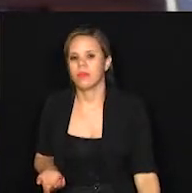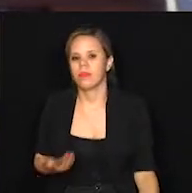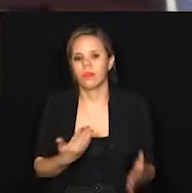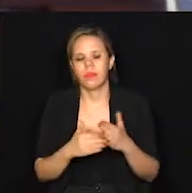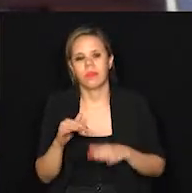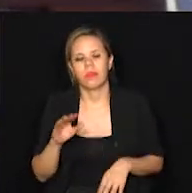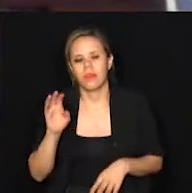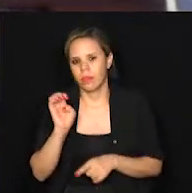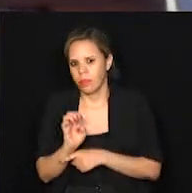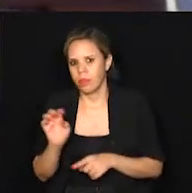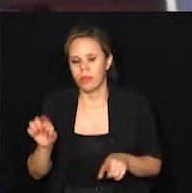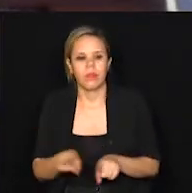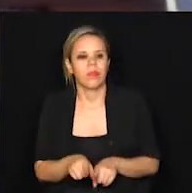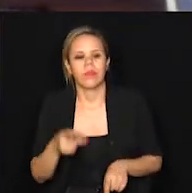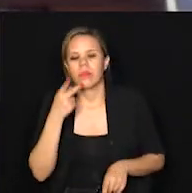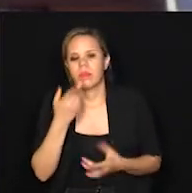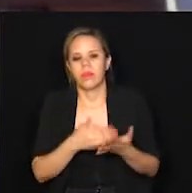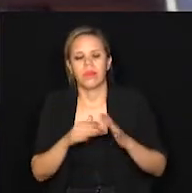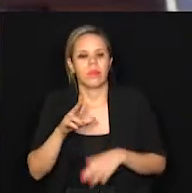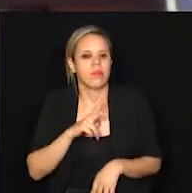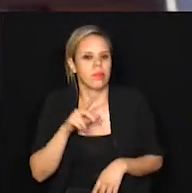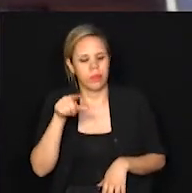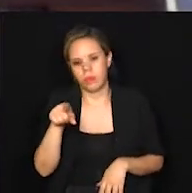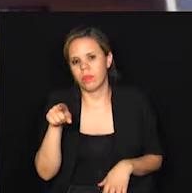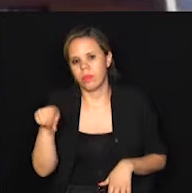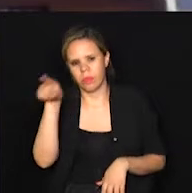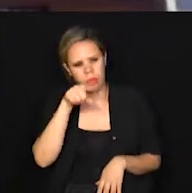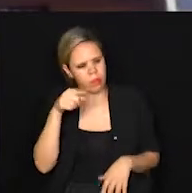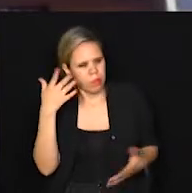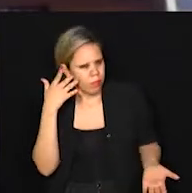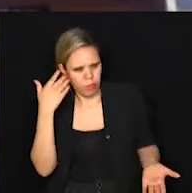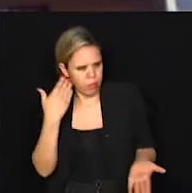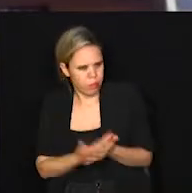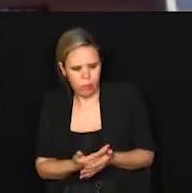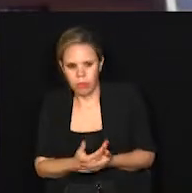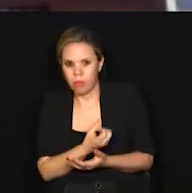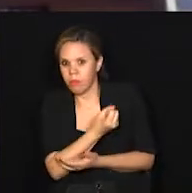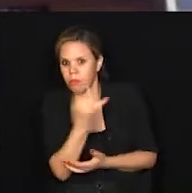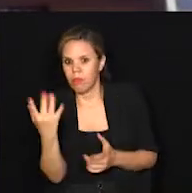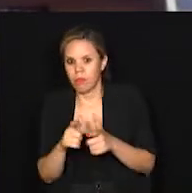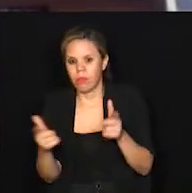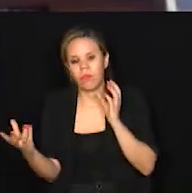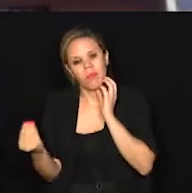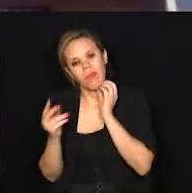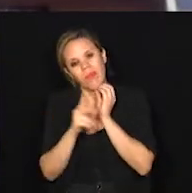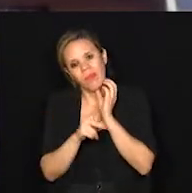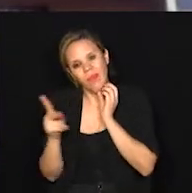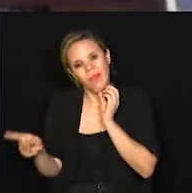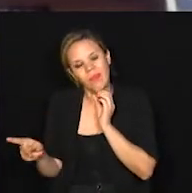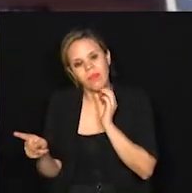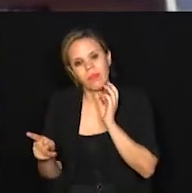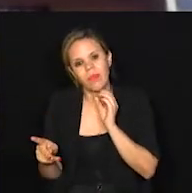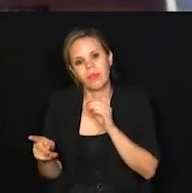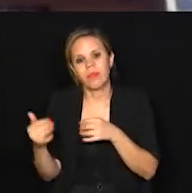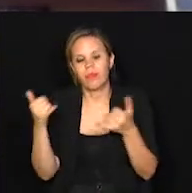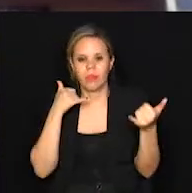estadual, e também falou da rede privada, e vocês, é inacreditável a quantidade de professores que estão ligando para a